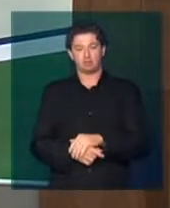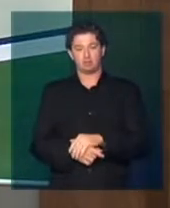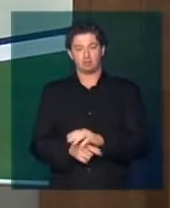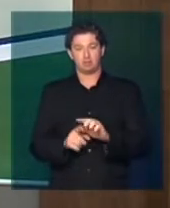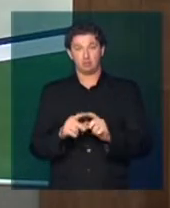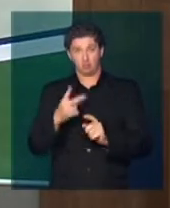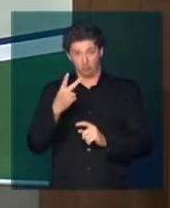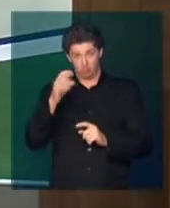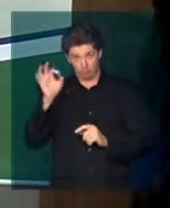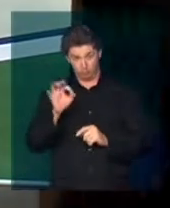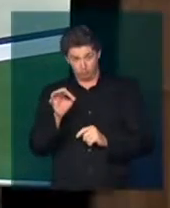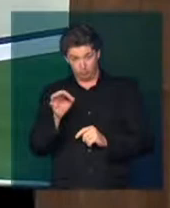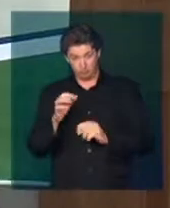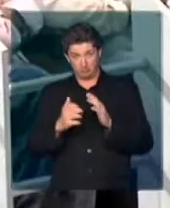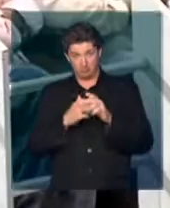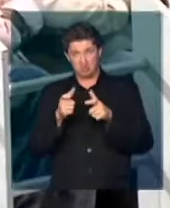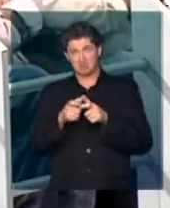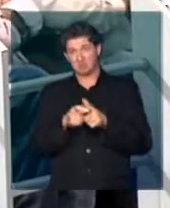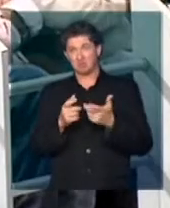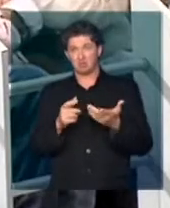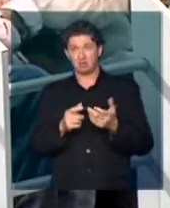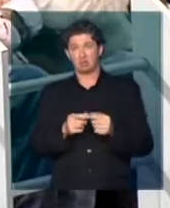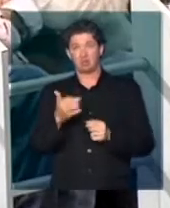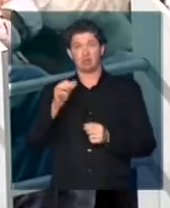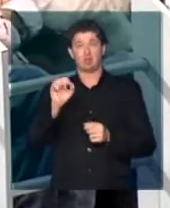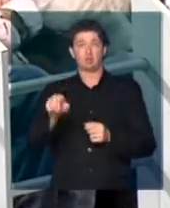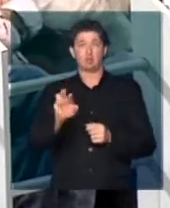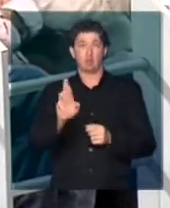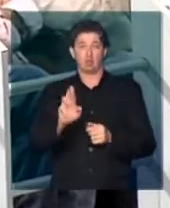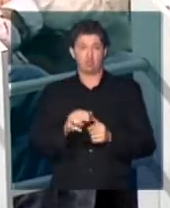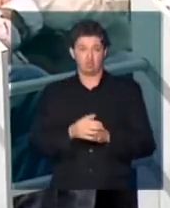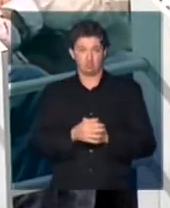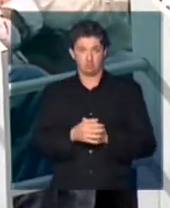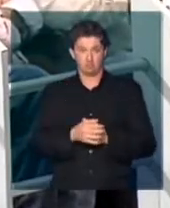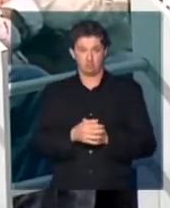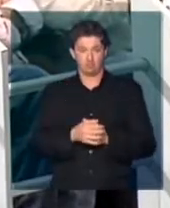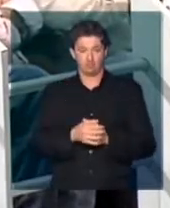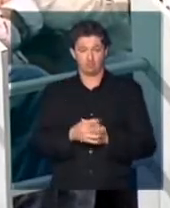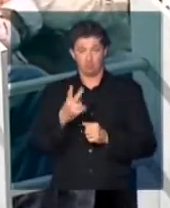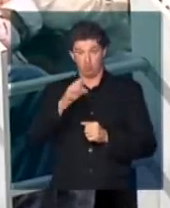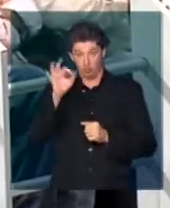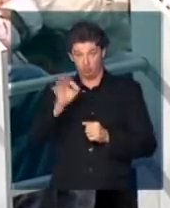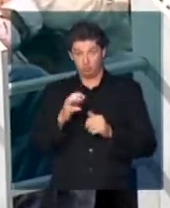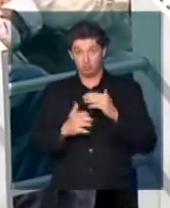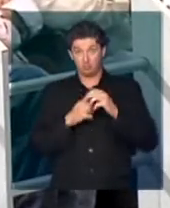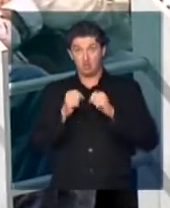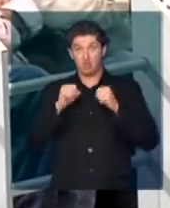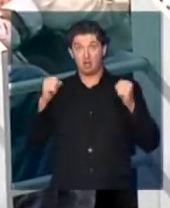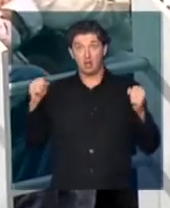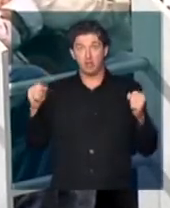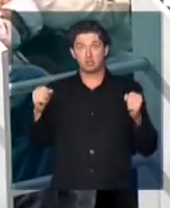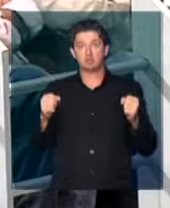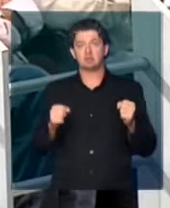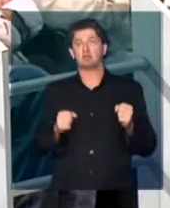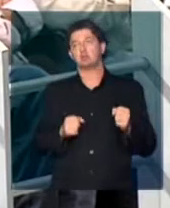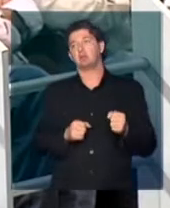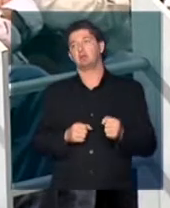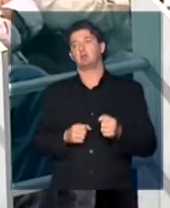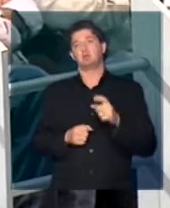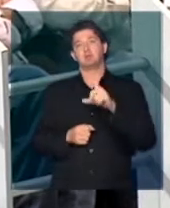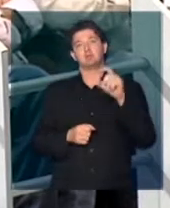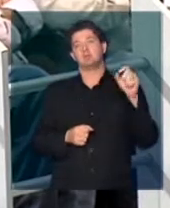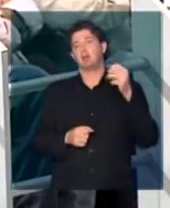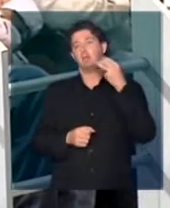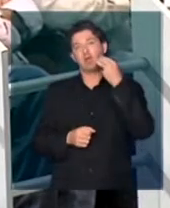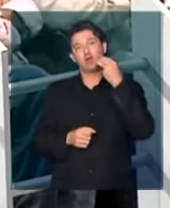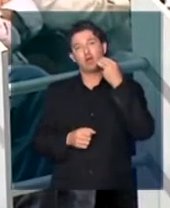que 2% de uma pequena empresa podem ser, por exemplo, 10 mil reais. 2% de uma grande empresa podem ser 100 milhões